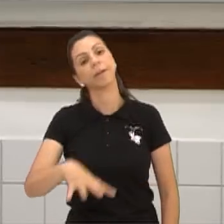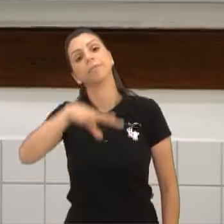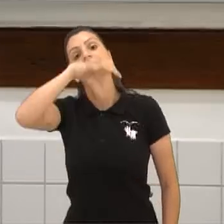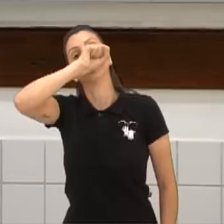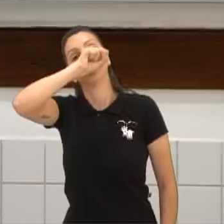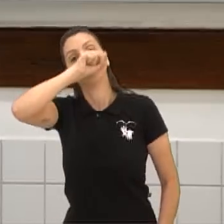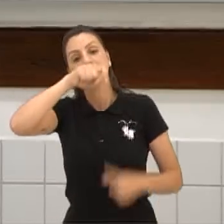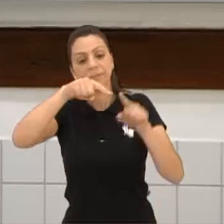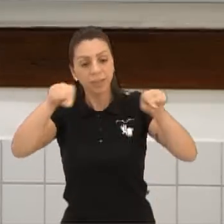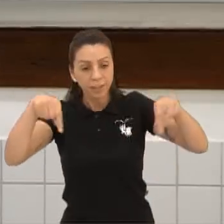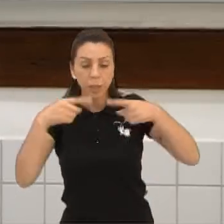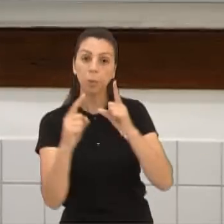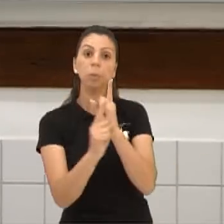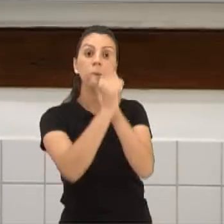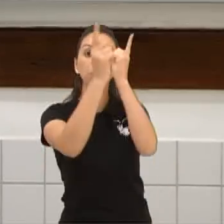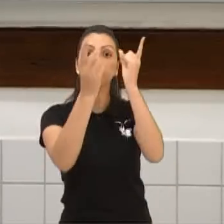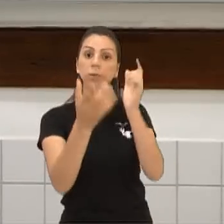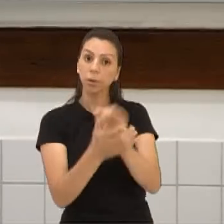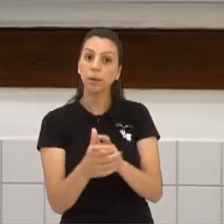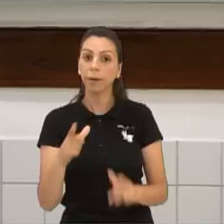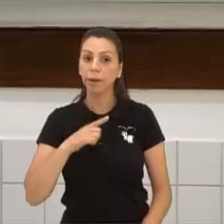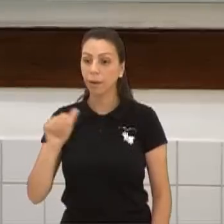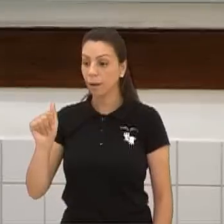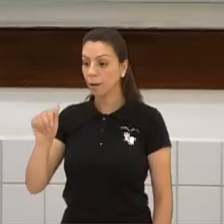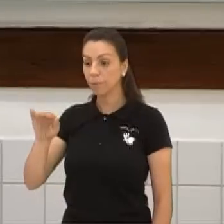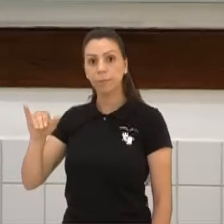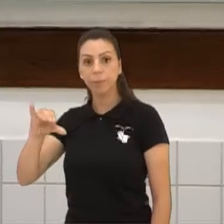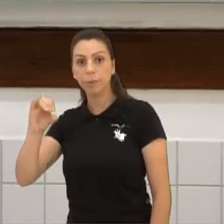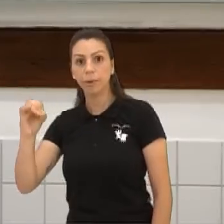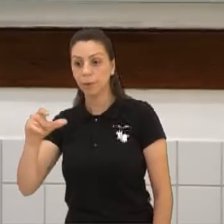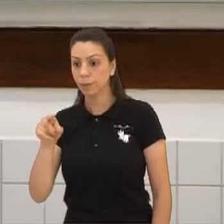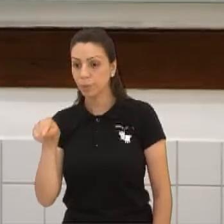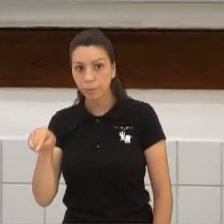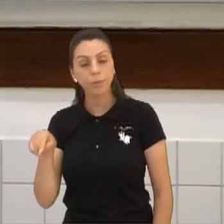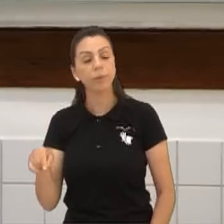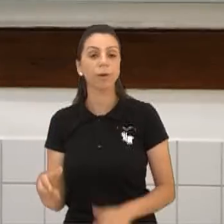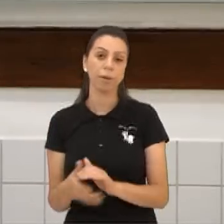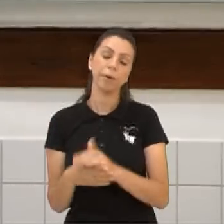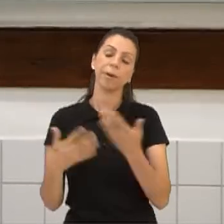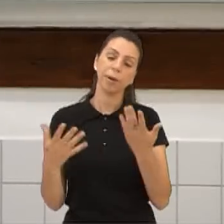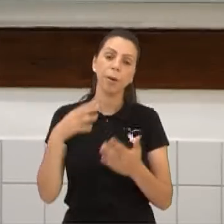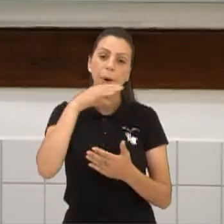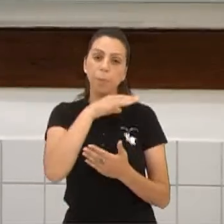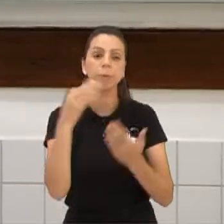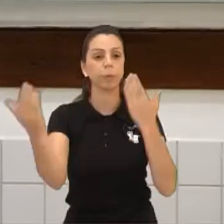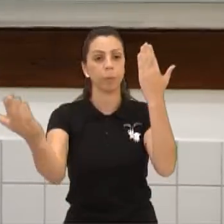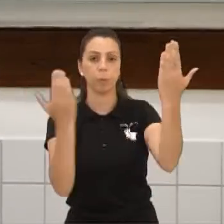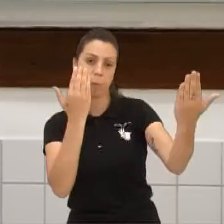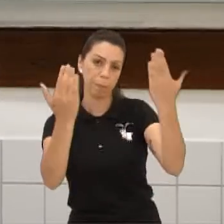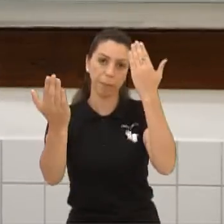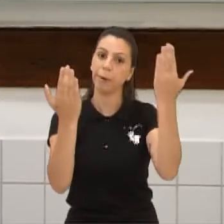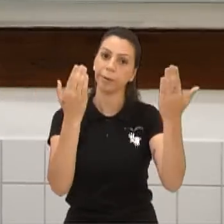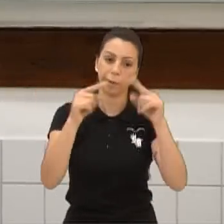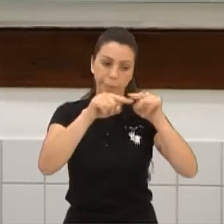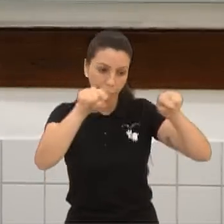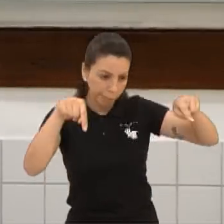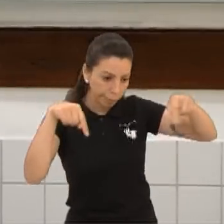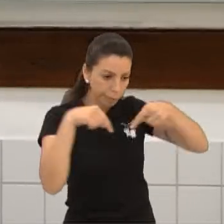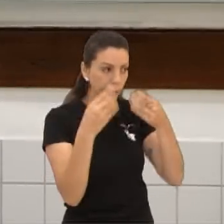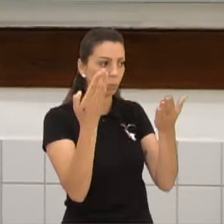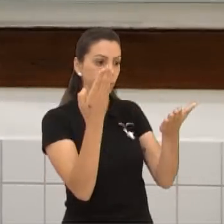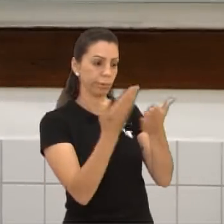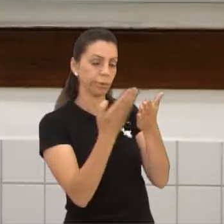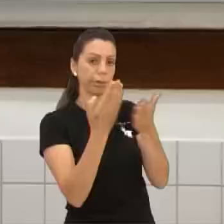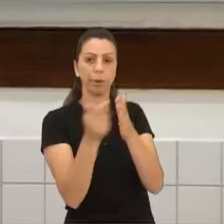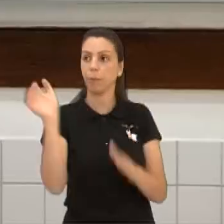oxigênio. E tudo isso é meio abiótico. É lógico, eu não posso comparar uma sala de aula com esse ambiente que eu tenho